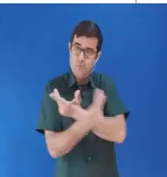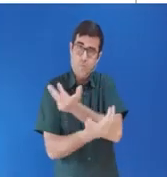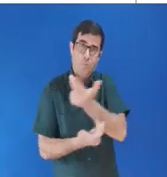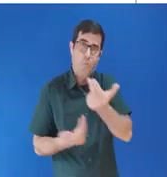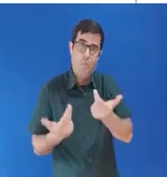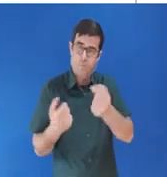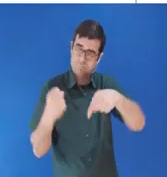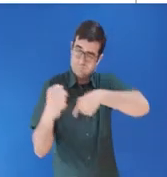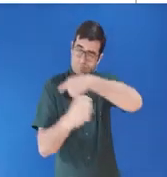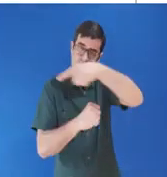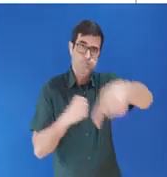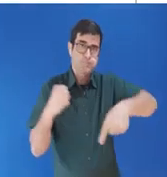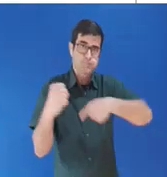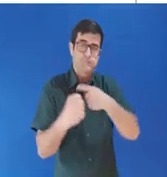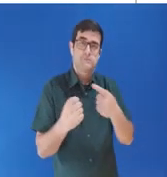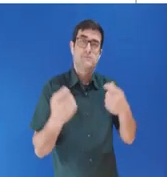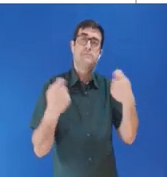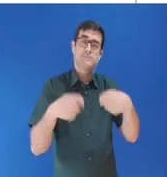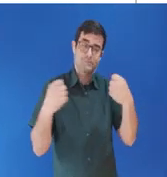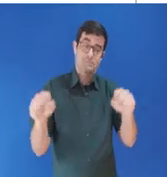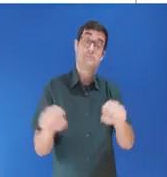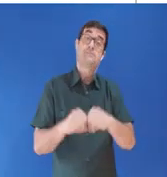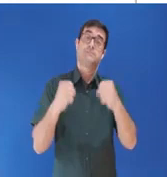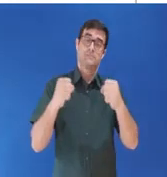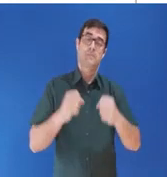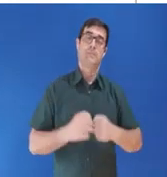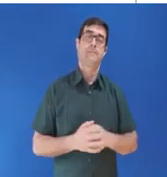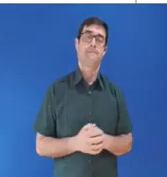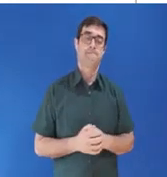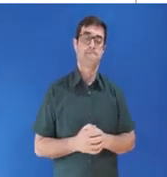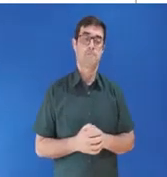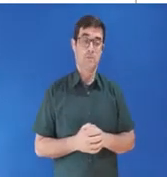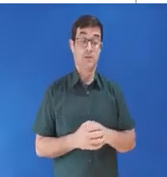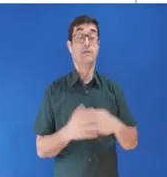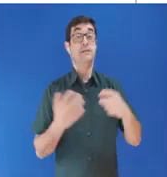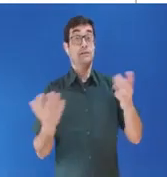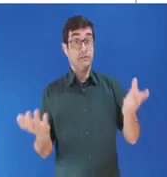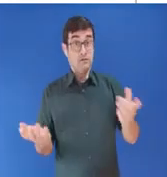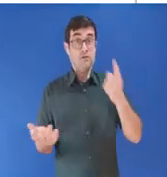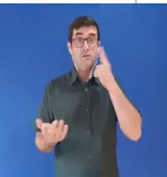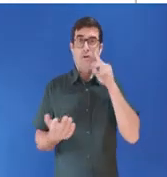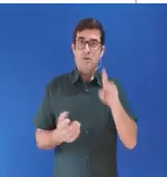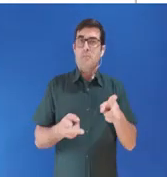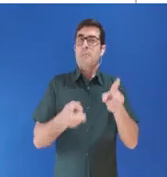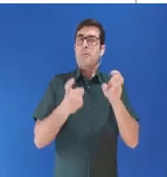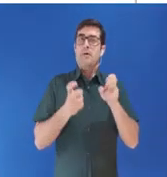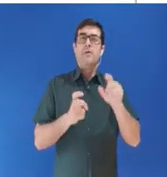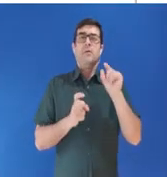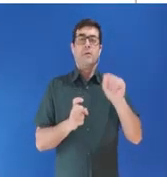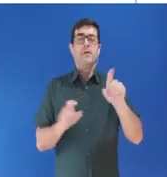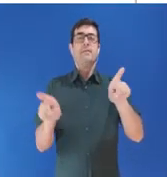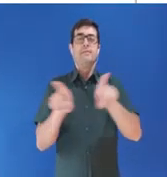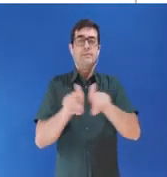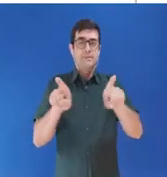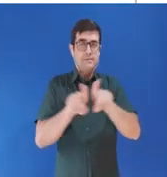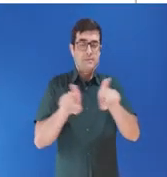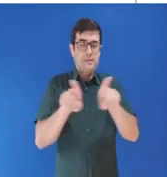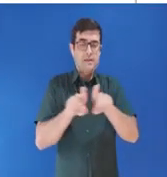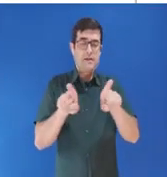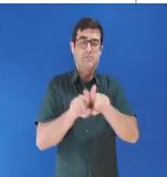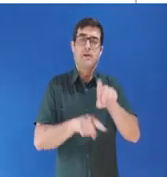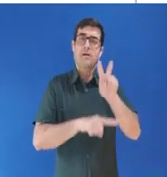nos valores de afinidade eletrônica. E isso a gente vai observar também, da mesma forma que a gente